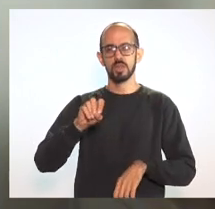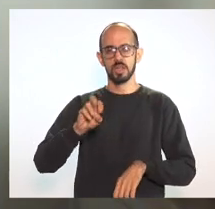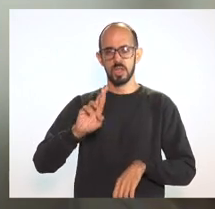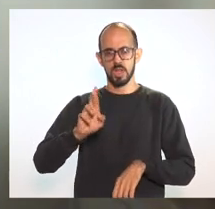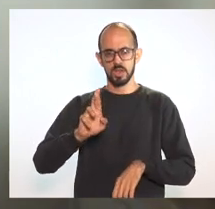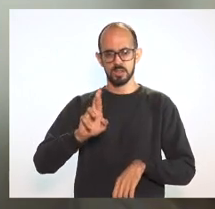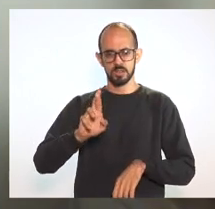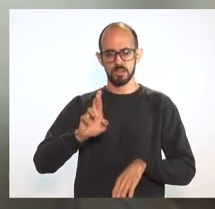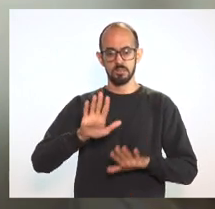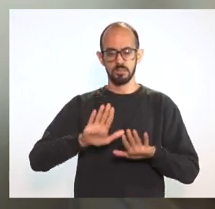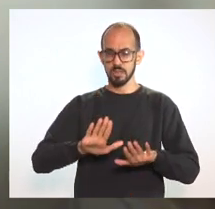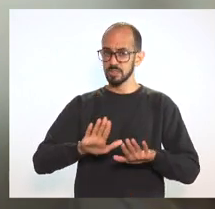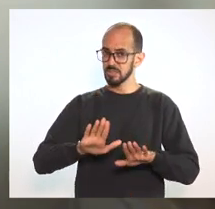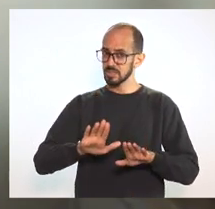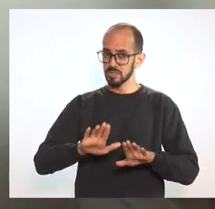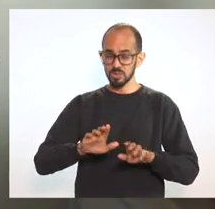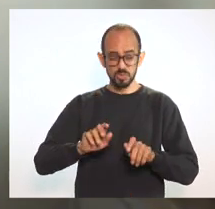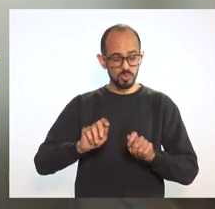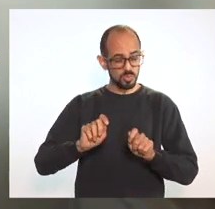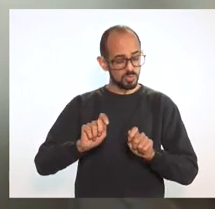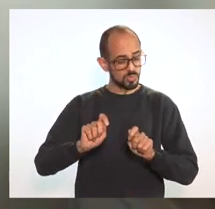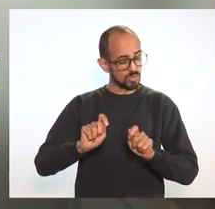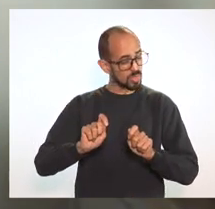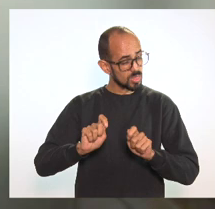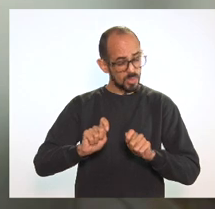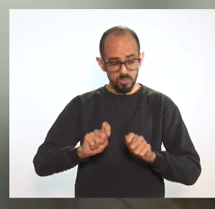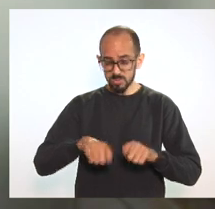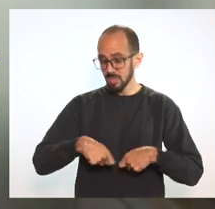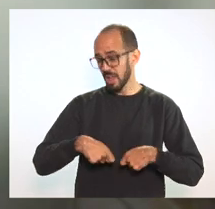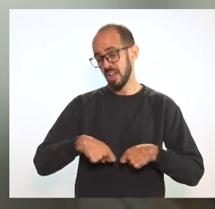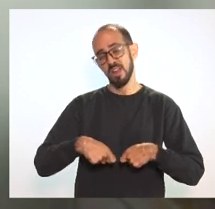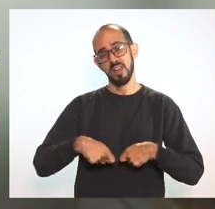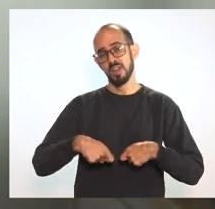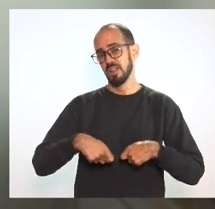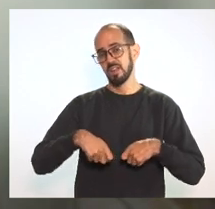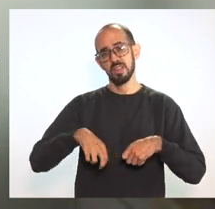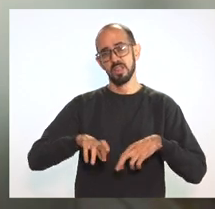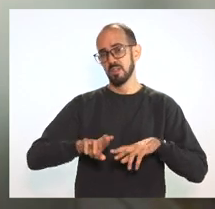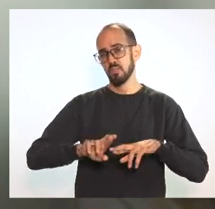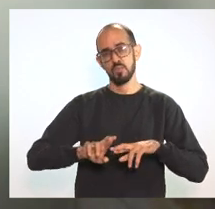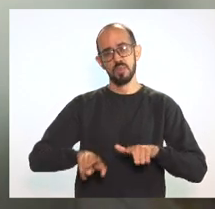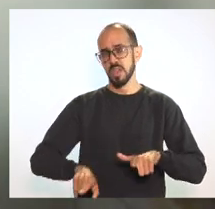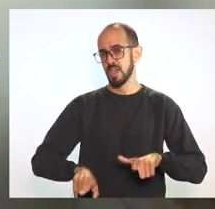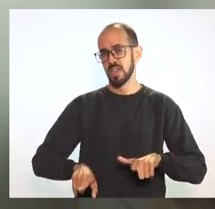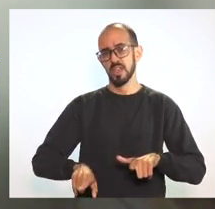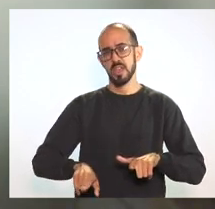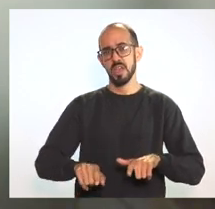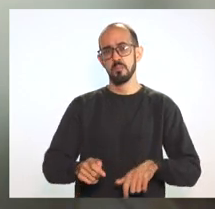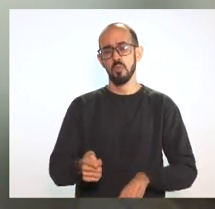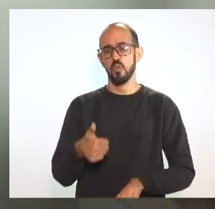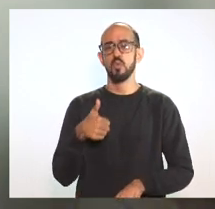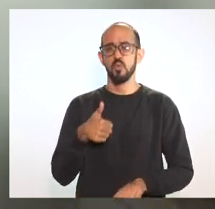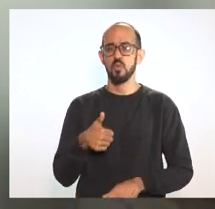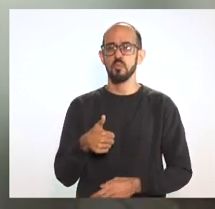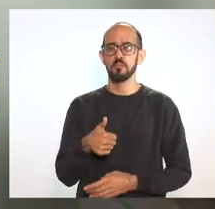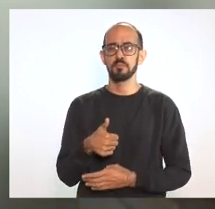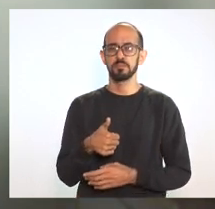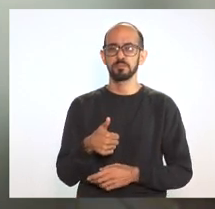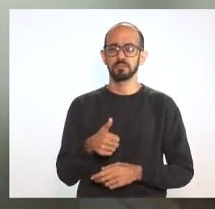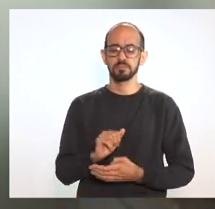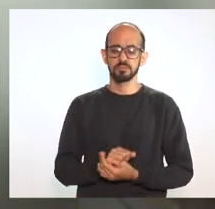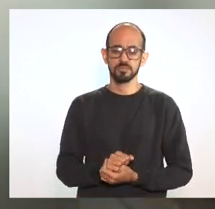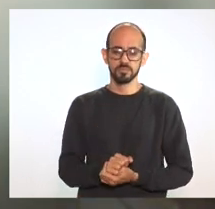Mas isso é suficiente? Não, deputado Elmar. É muito pouco. E